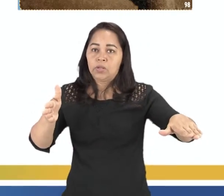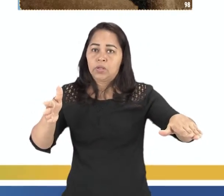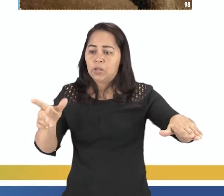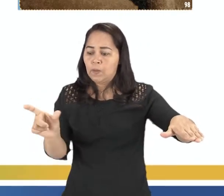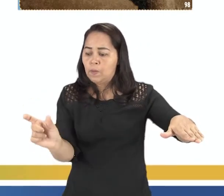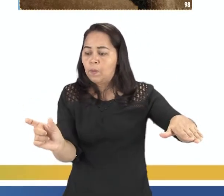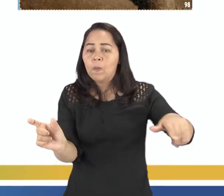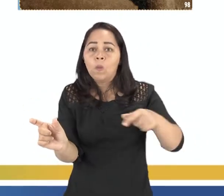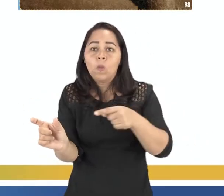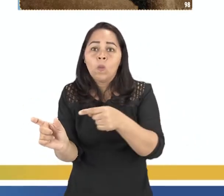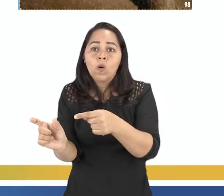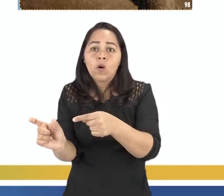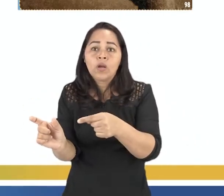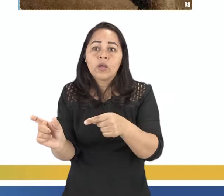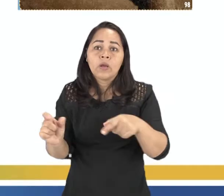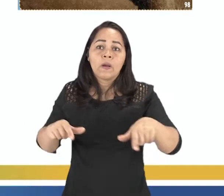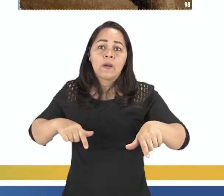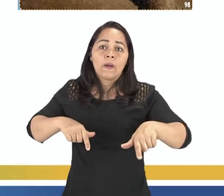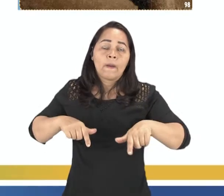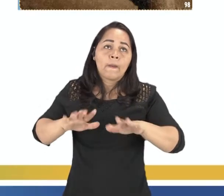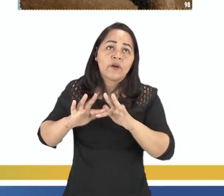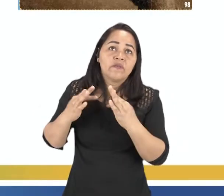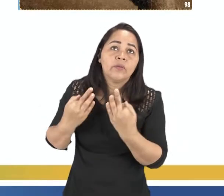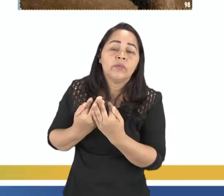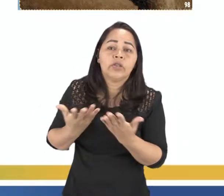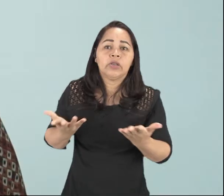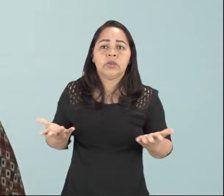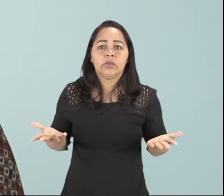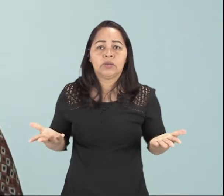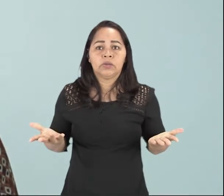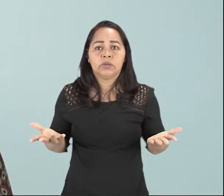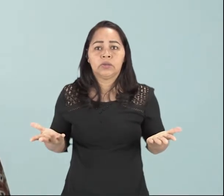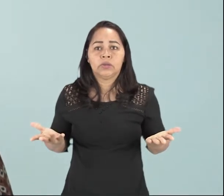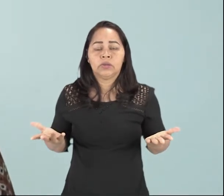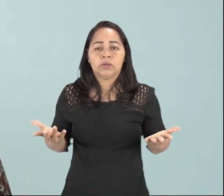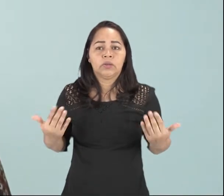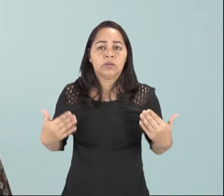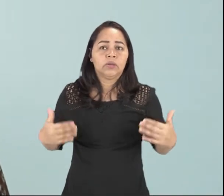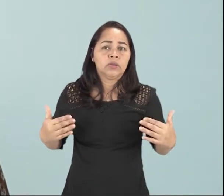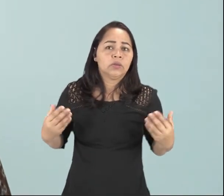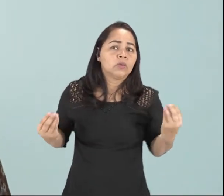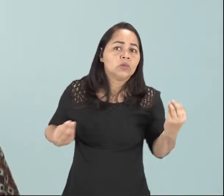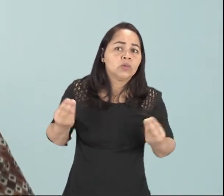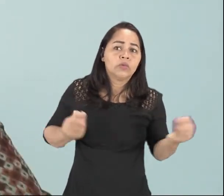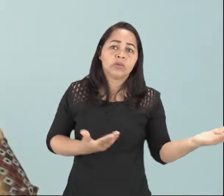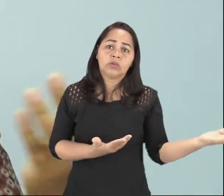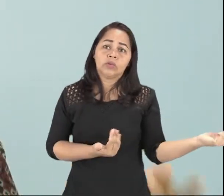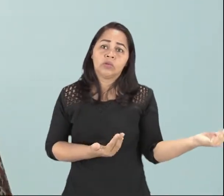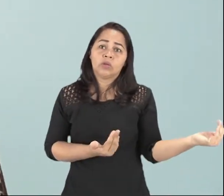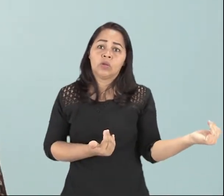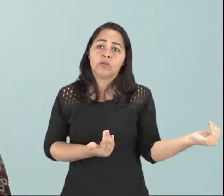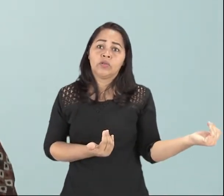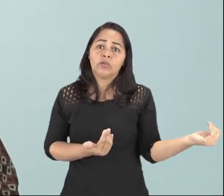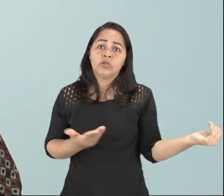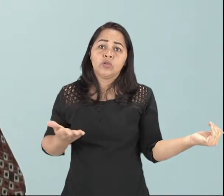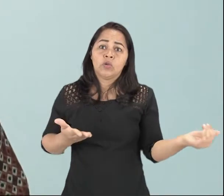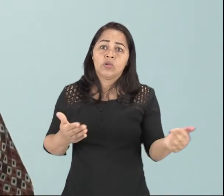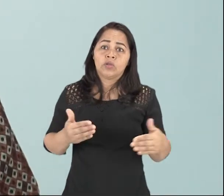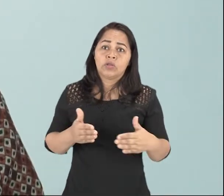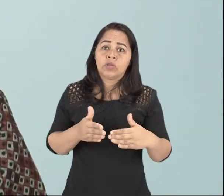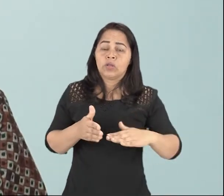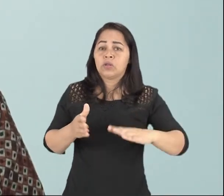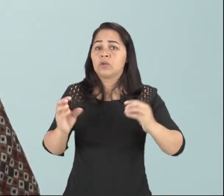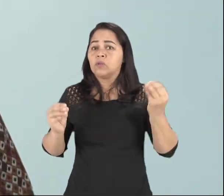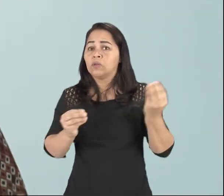você coloca isso, posto isso, chega-se a pergunta inevitável. O que os jovens de hoje, né, com décadas de vida pela frente, farão